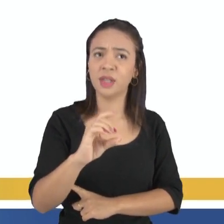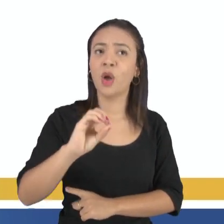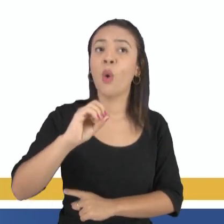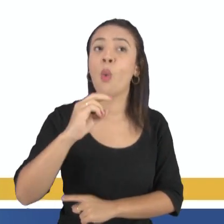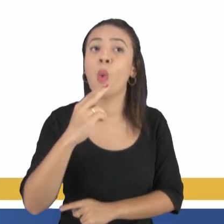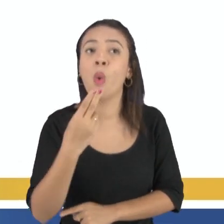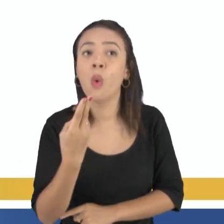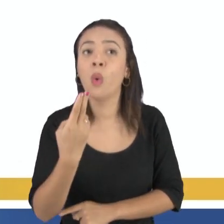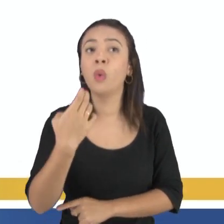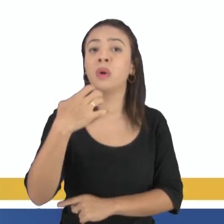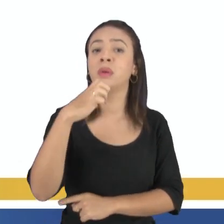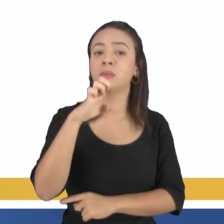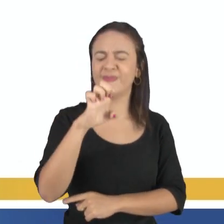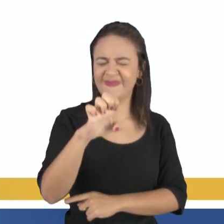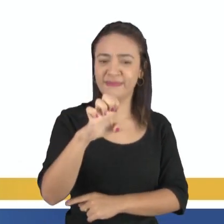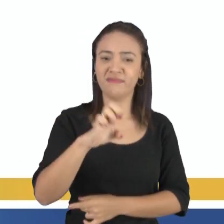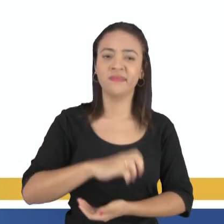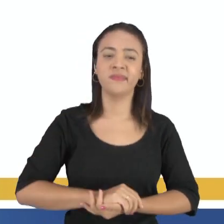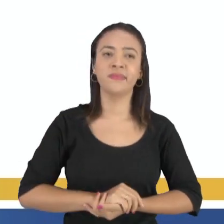Corynebacterium tuberculosis,